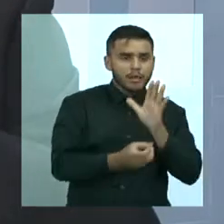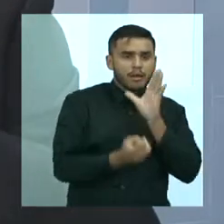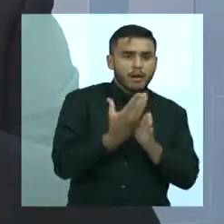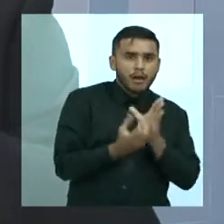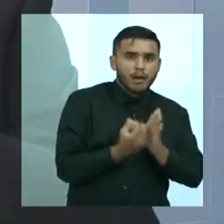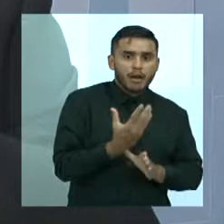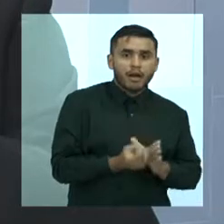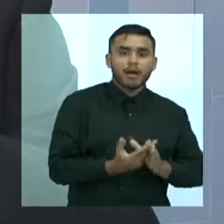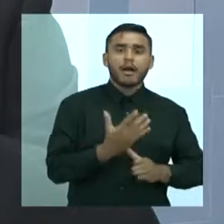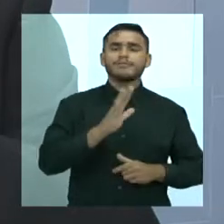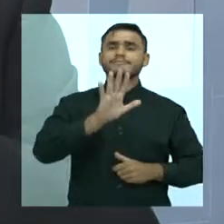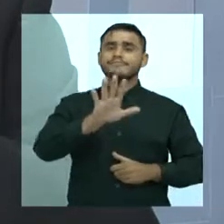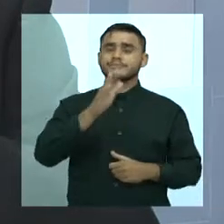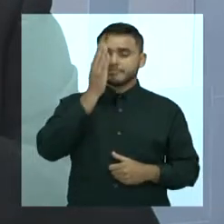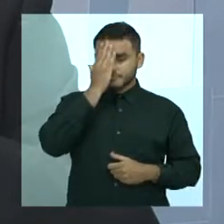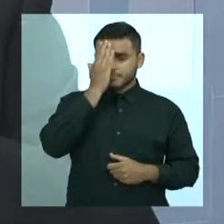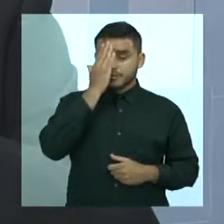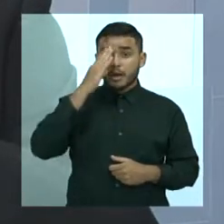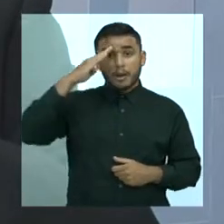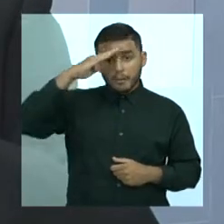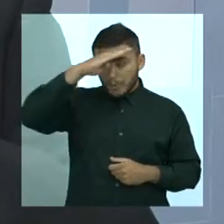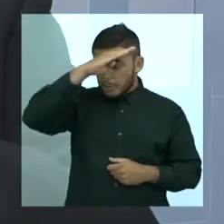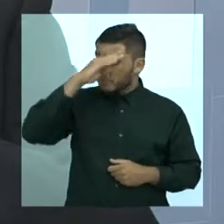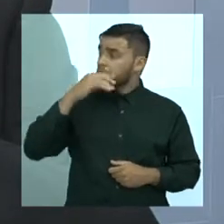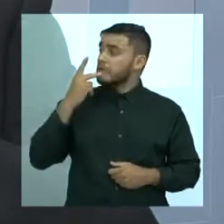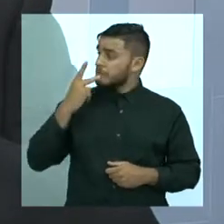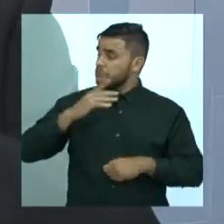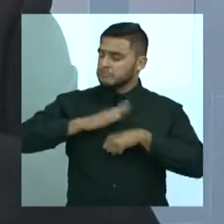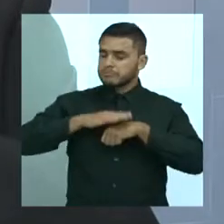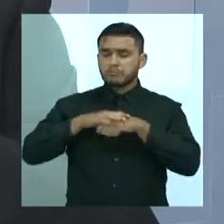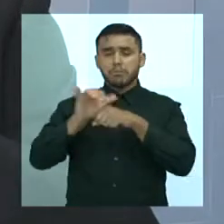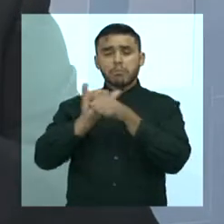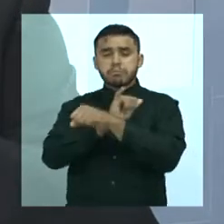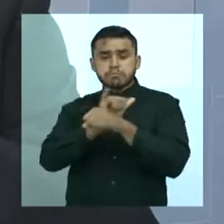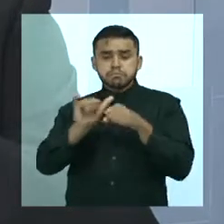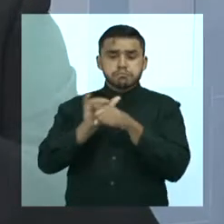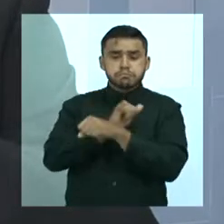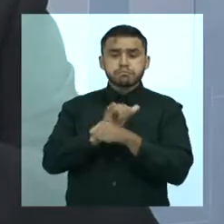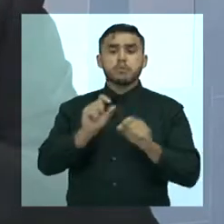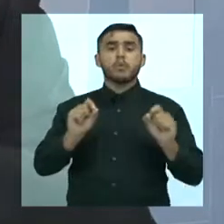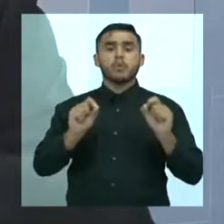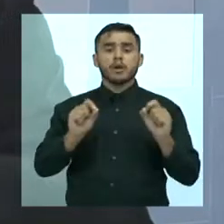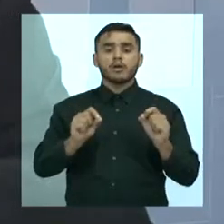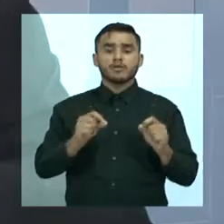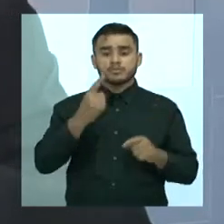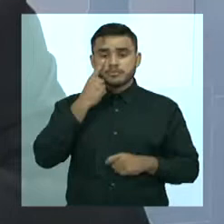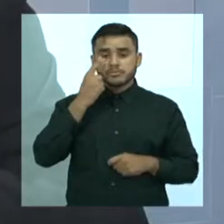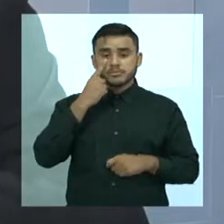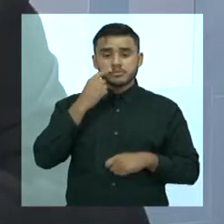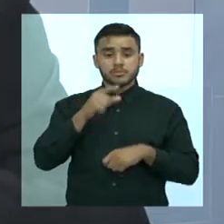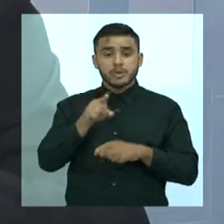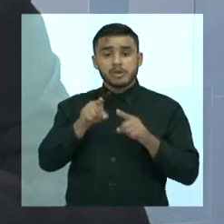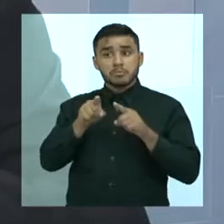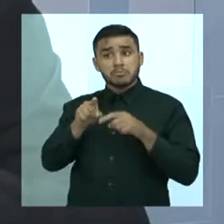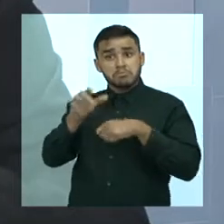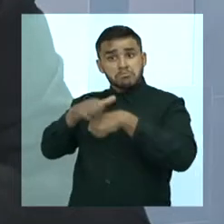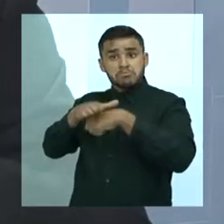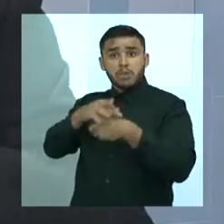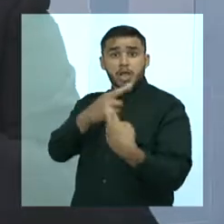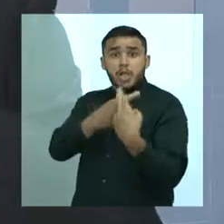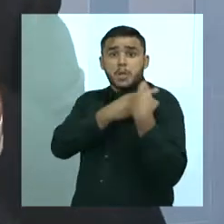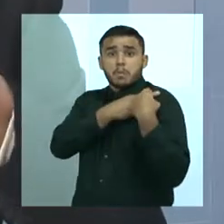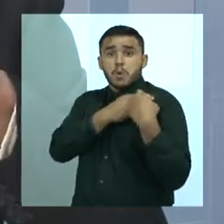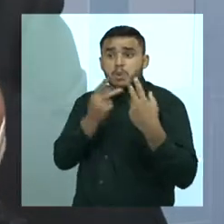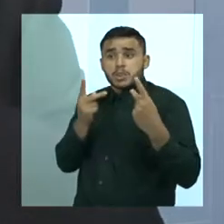ele cria uma modalidade na qual ele acaba sobrecarregando o legislativo, né? Jogando as